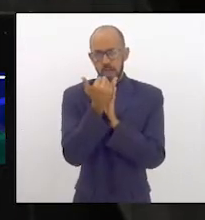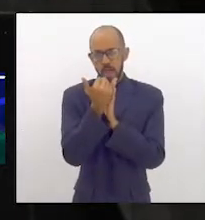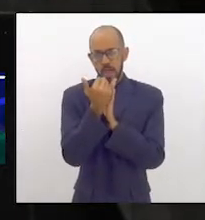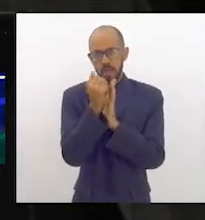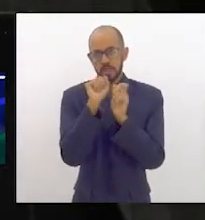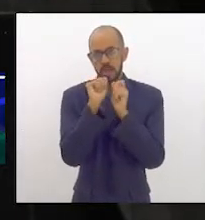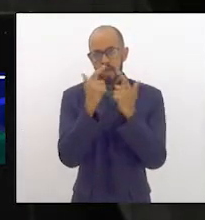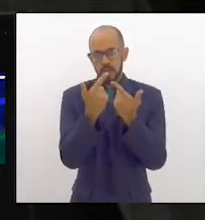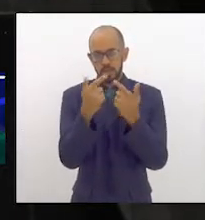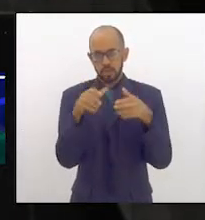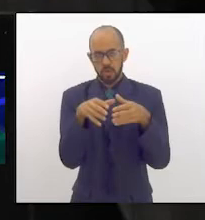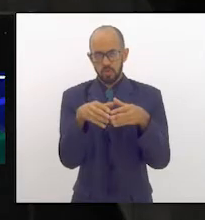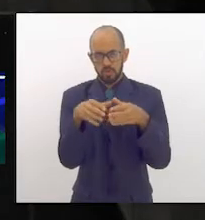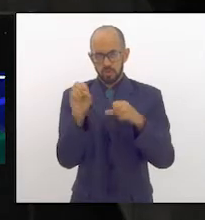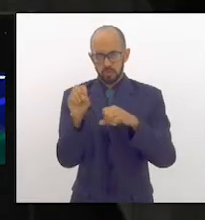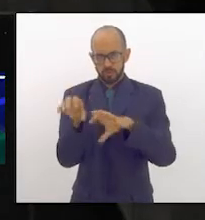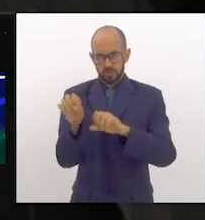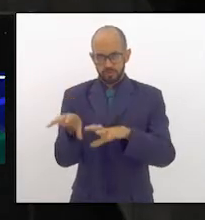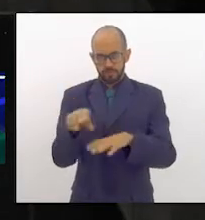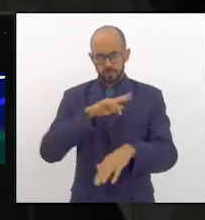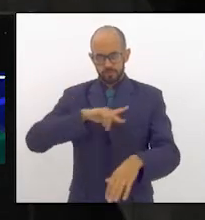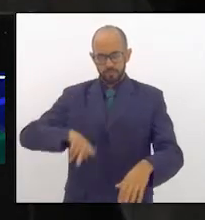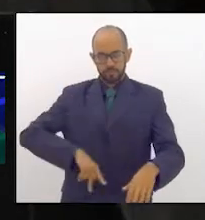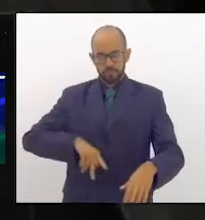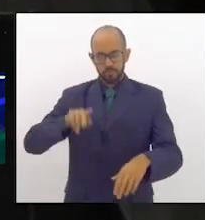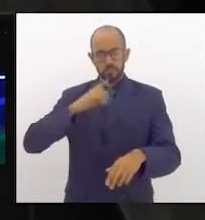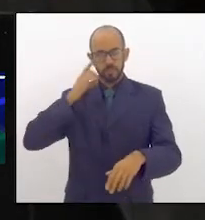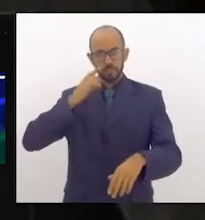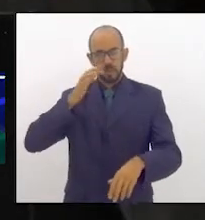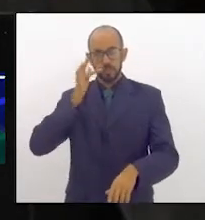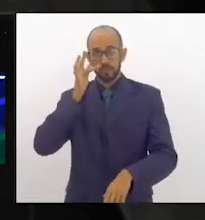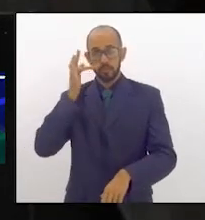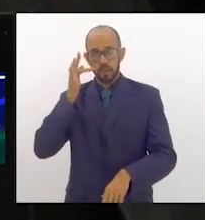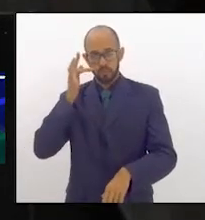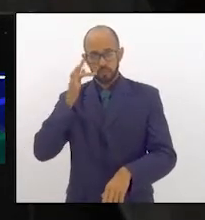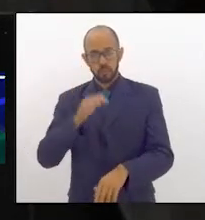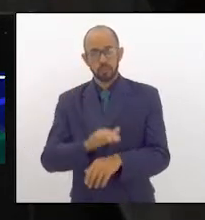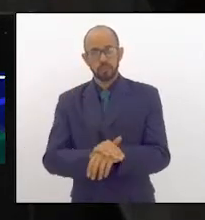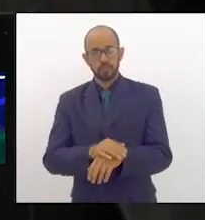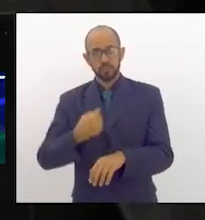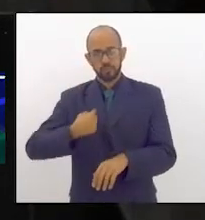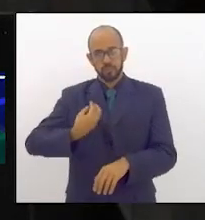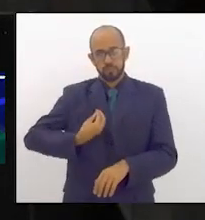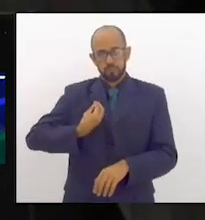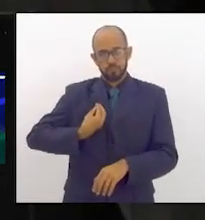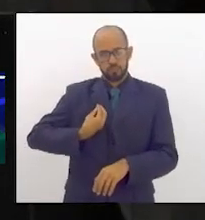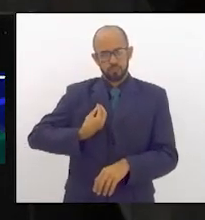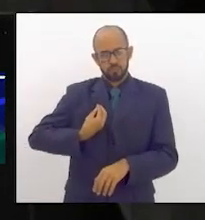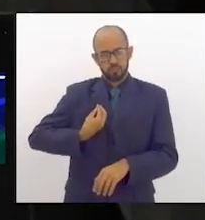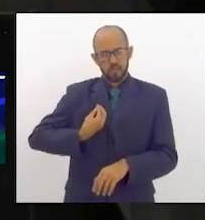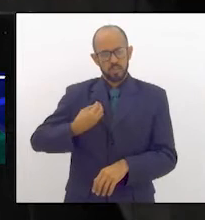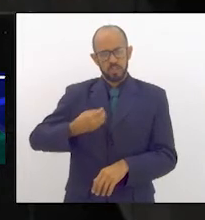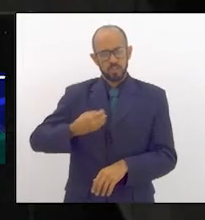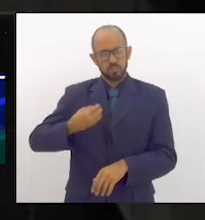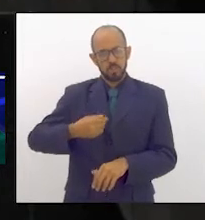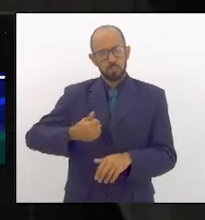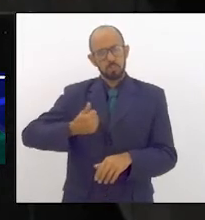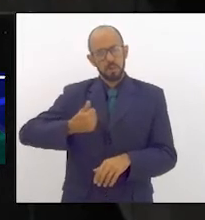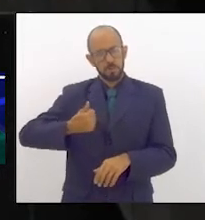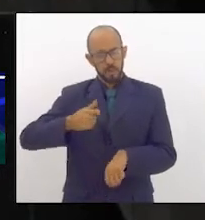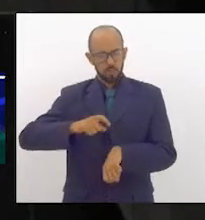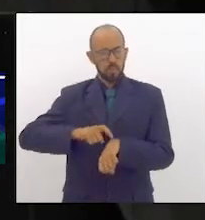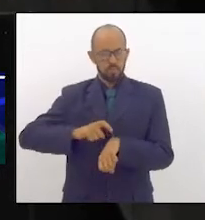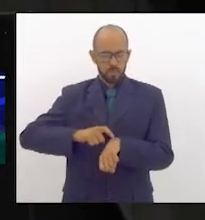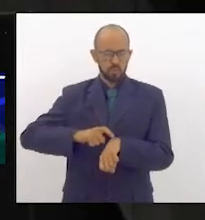de educação presidida pelo Deputado Flávio serafini audiência da qual participei apenas de uma primeira etapa